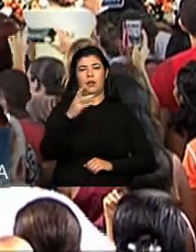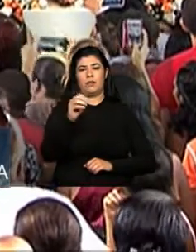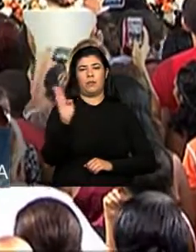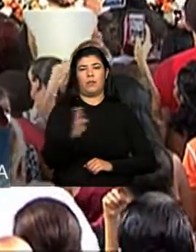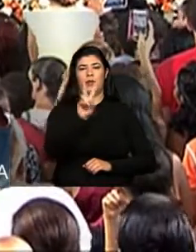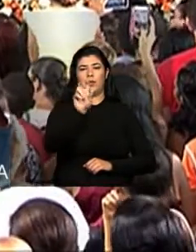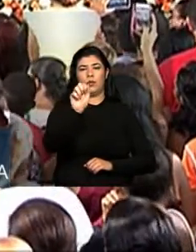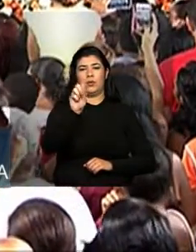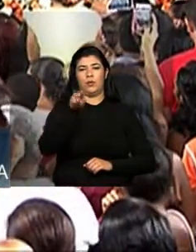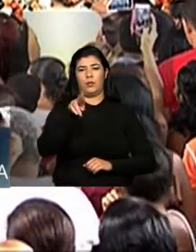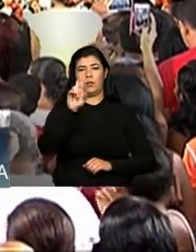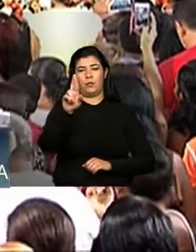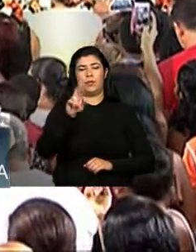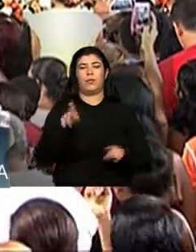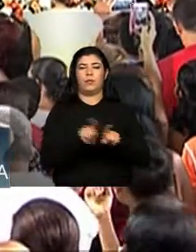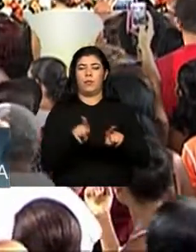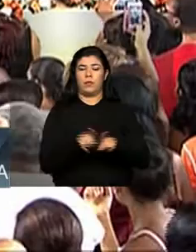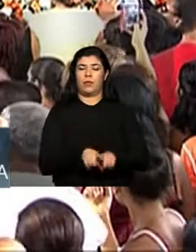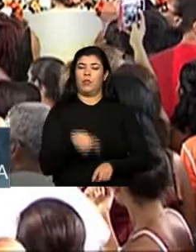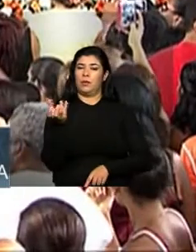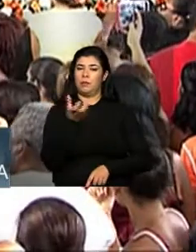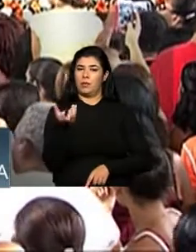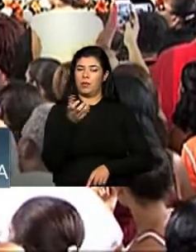Eu também quero